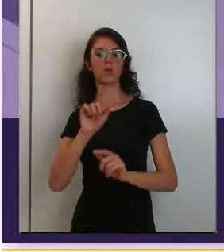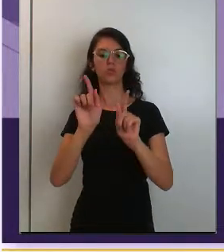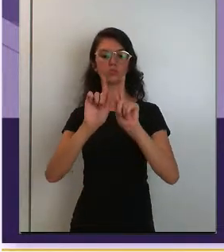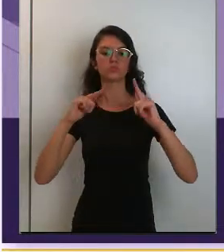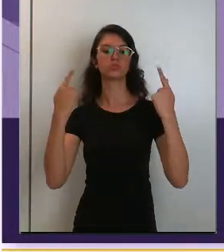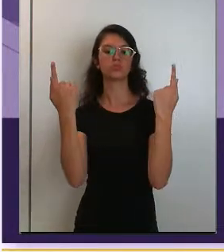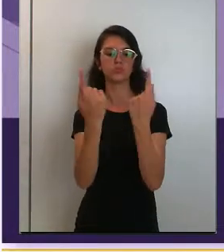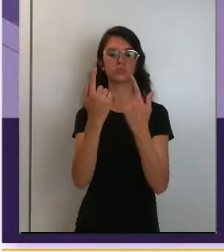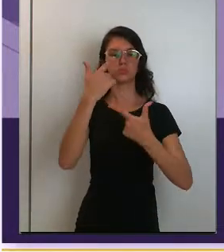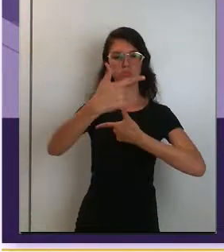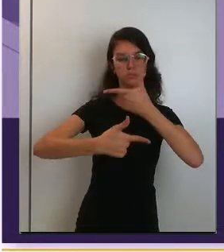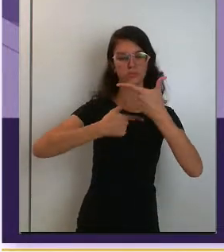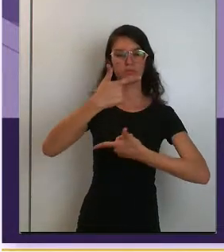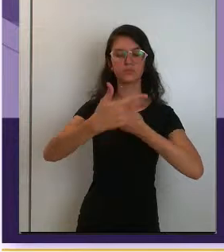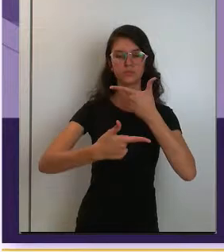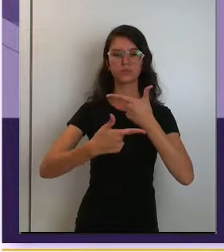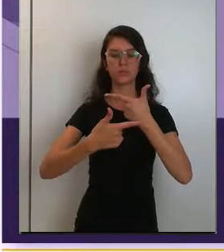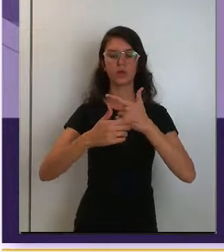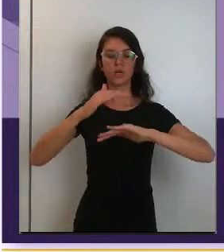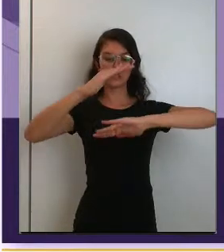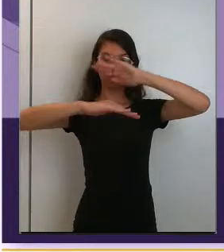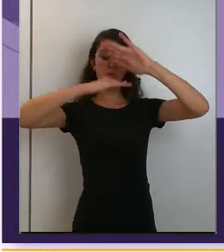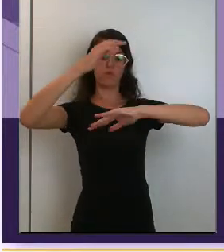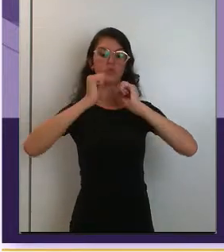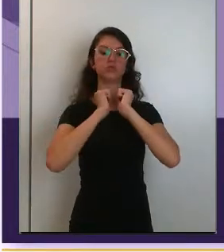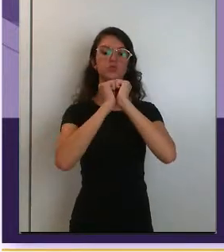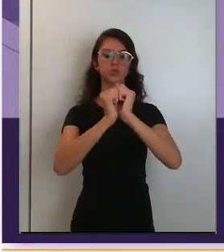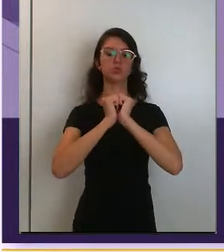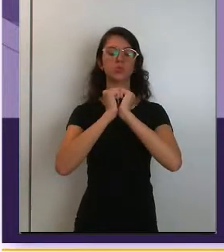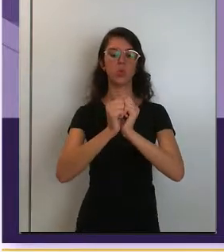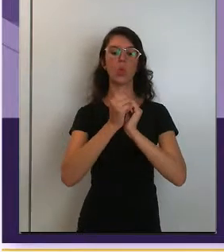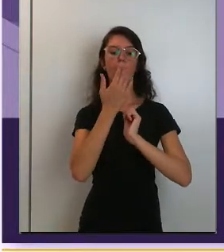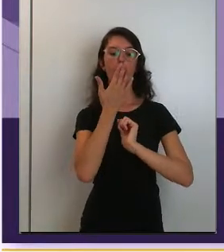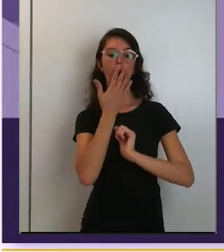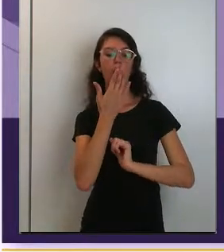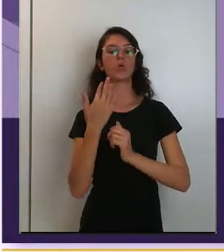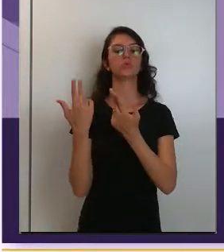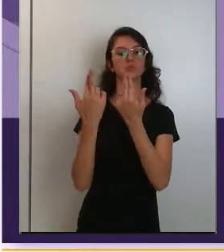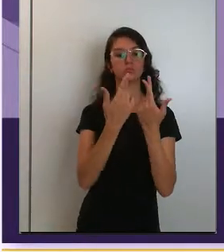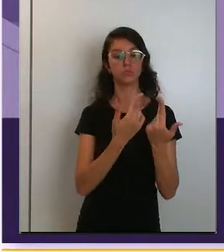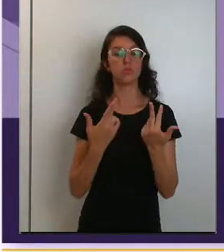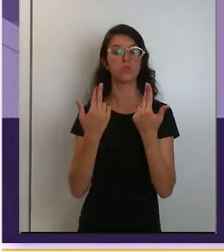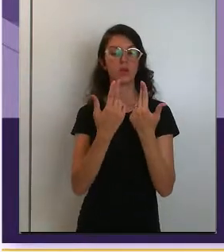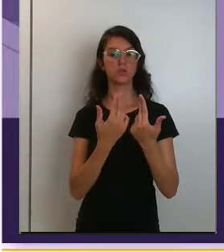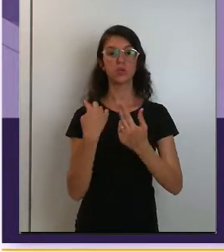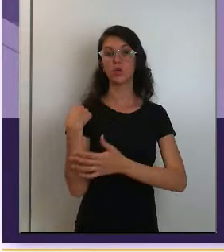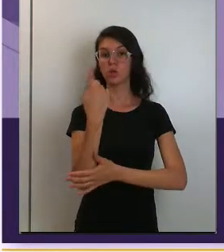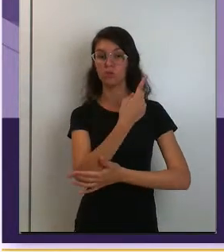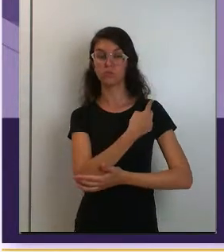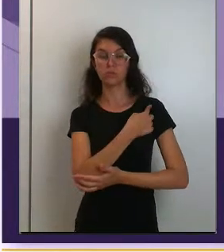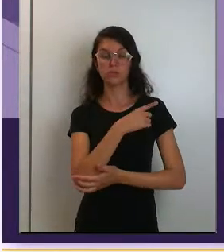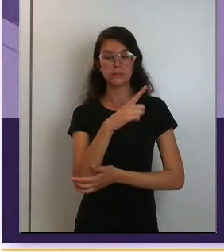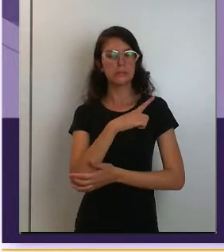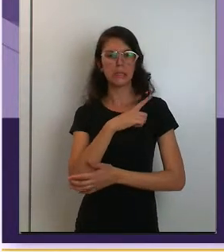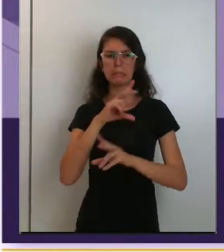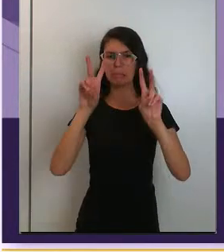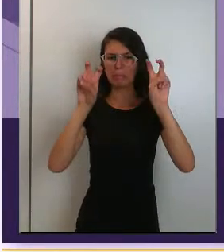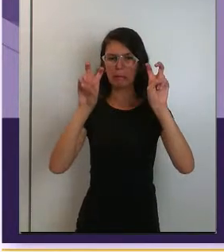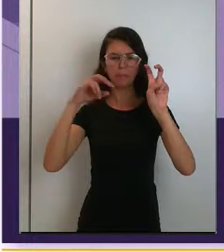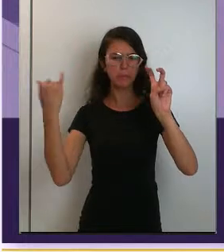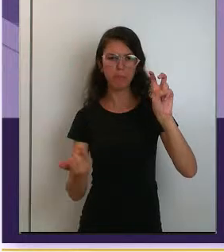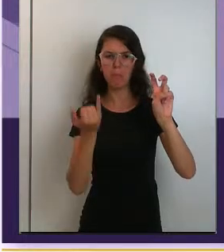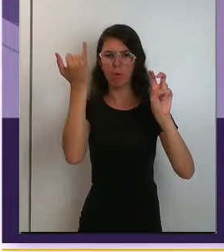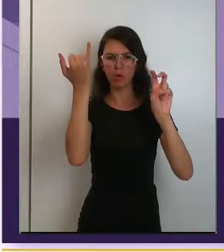trabalho que se desenvolve em conjunto, né, com a Cor de Igualdade, e que traz esse tema muito importante,